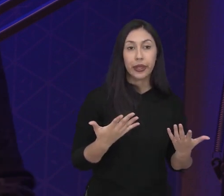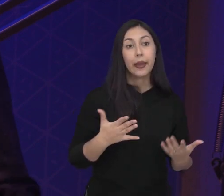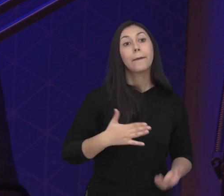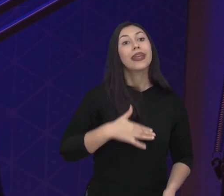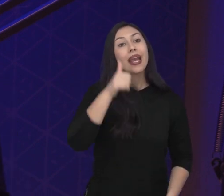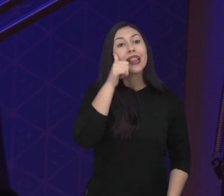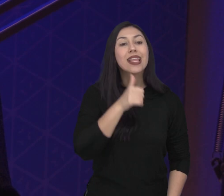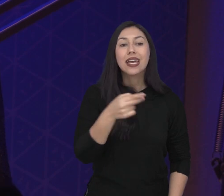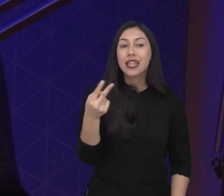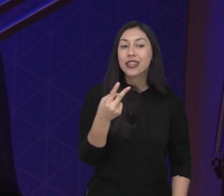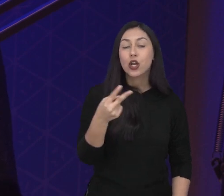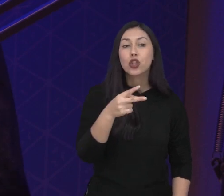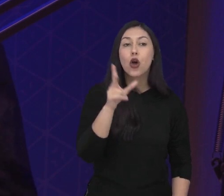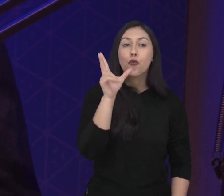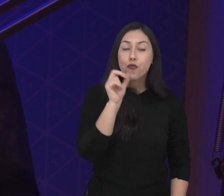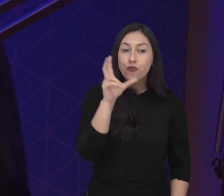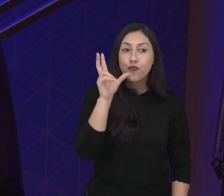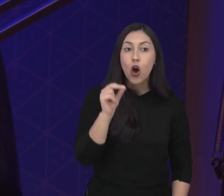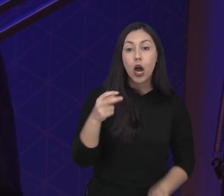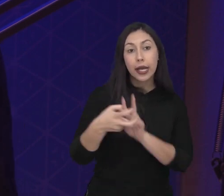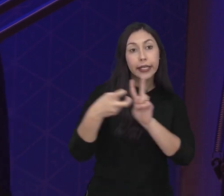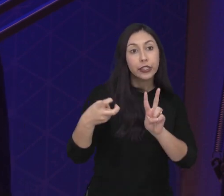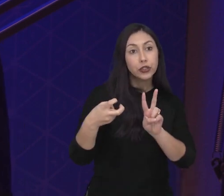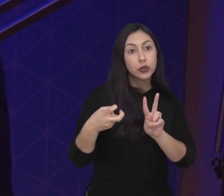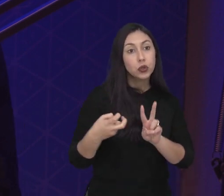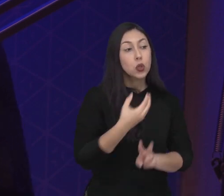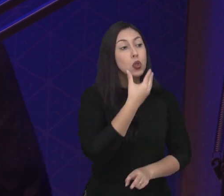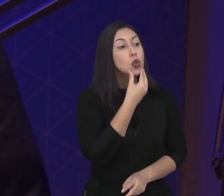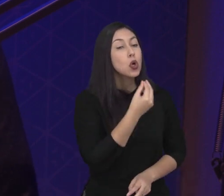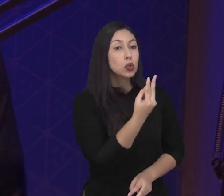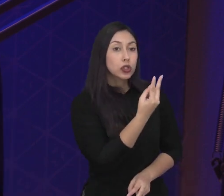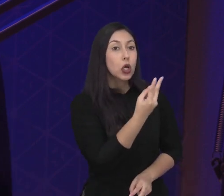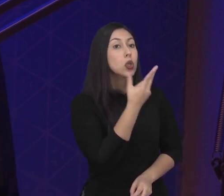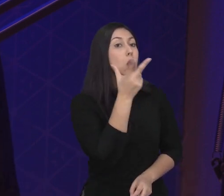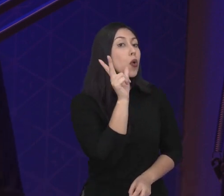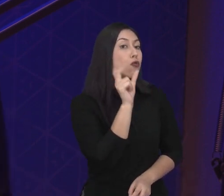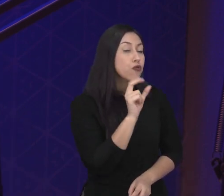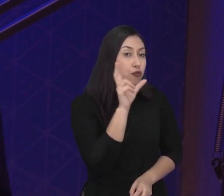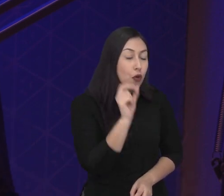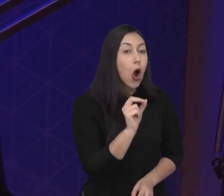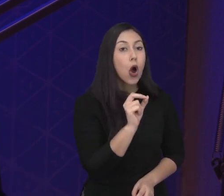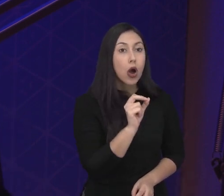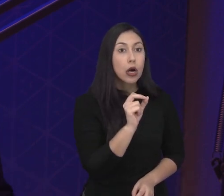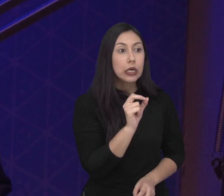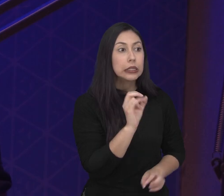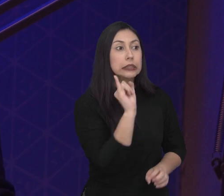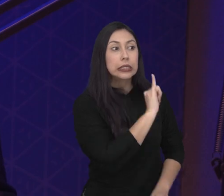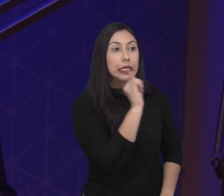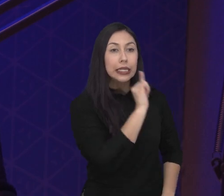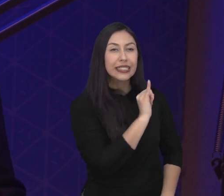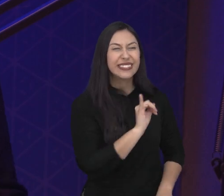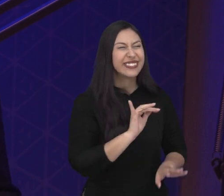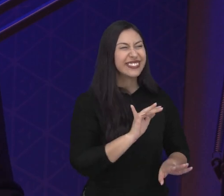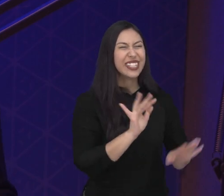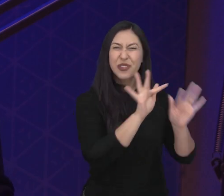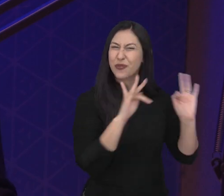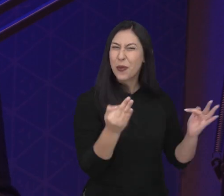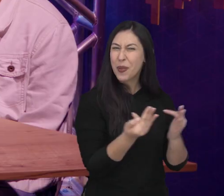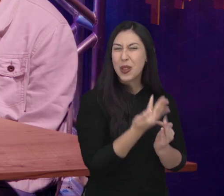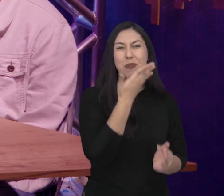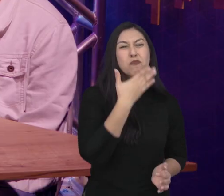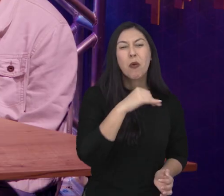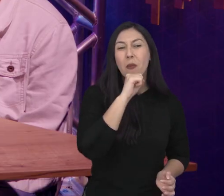uma bisavó indígena, um bisavô italiano e meio que da família do meu pai a gente não sabe direito a